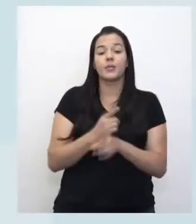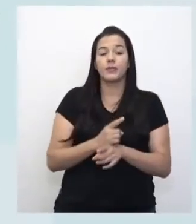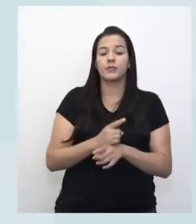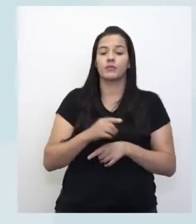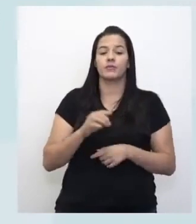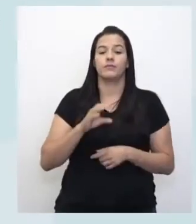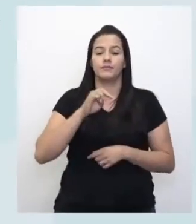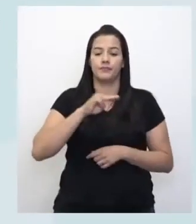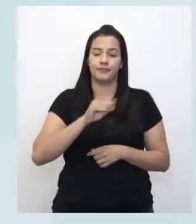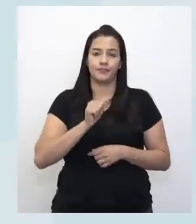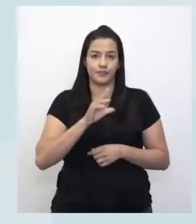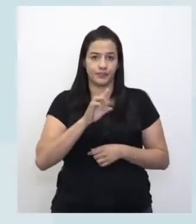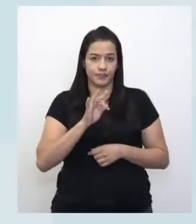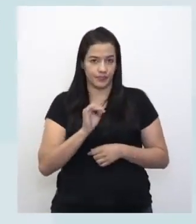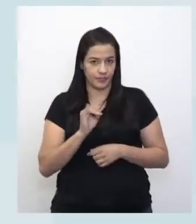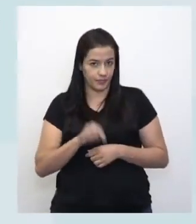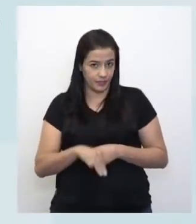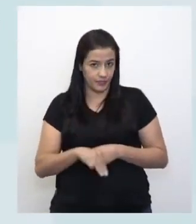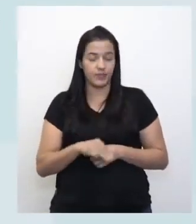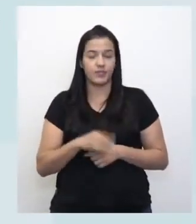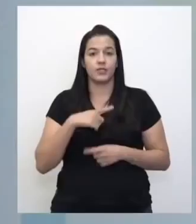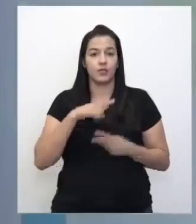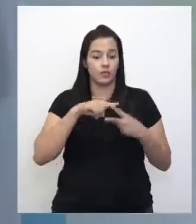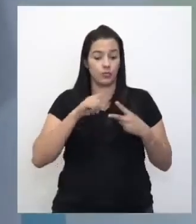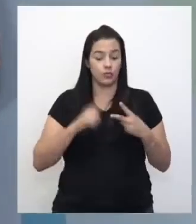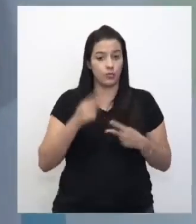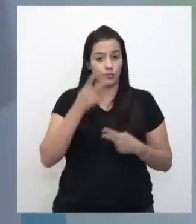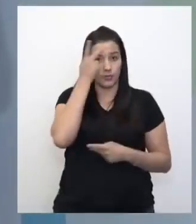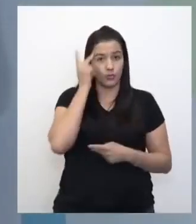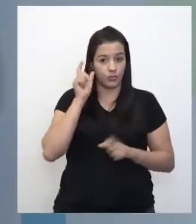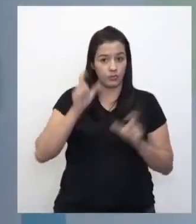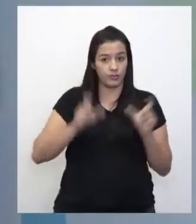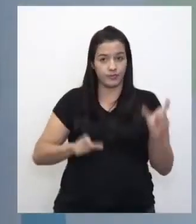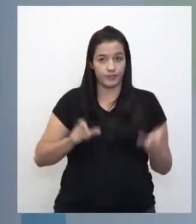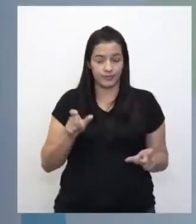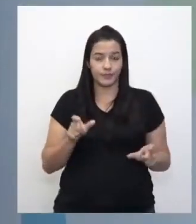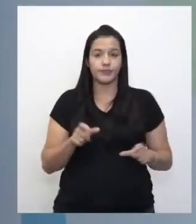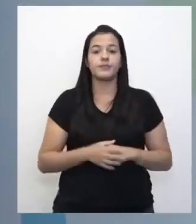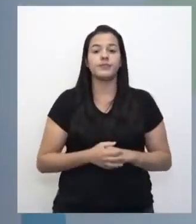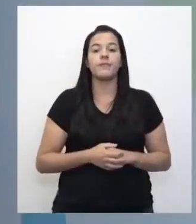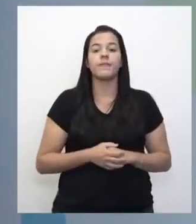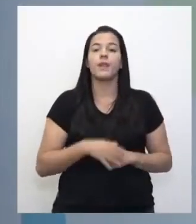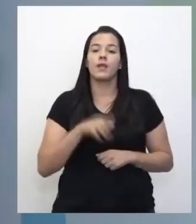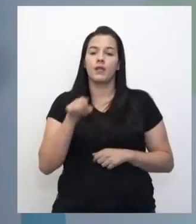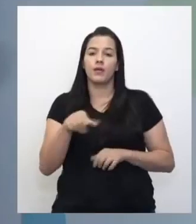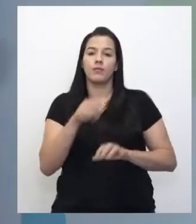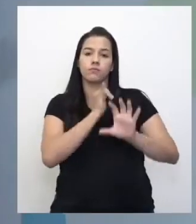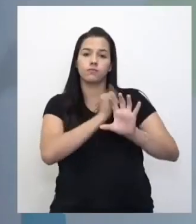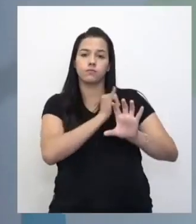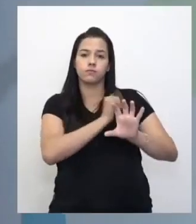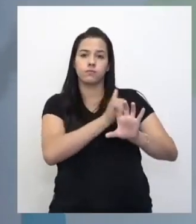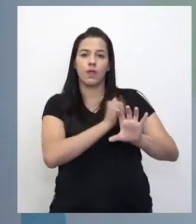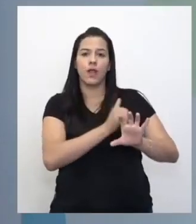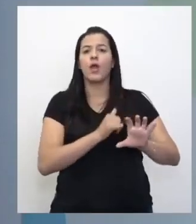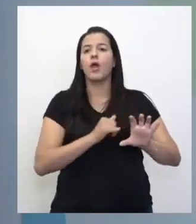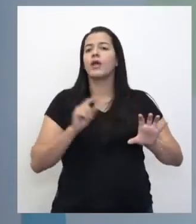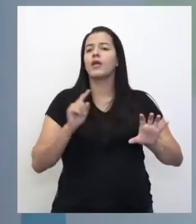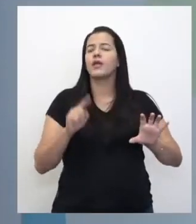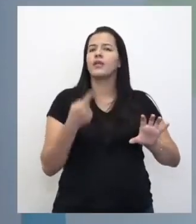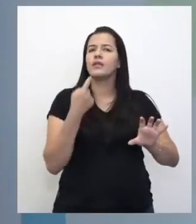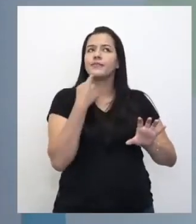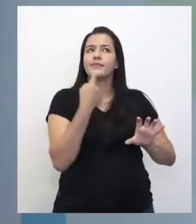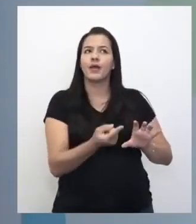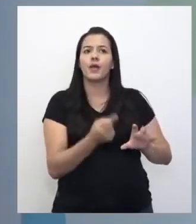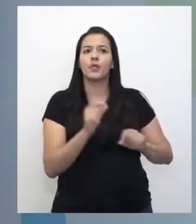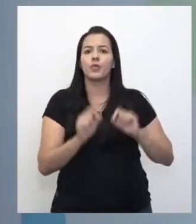diante dela, toda a contemplá-la, tal. Ou seja, temos dois personagens. O narrador ele vai trazer esses dois personagens num